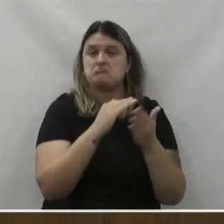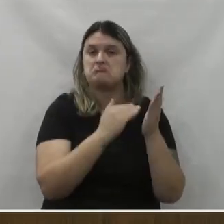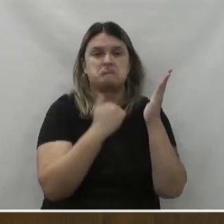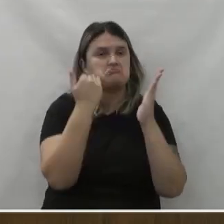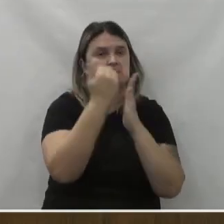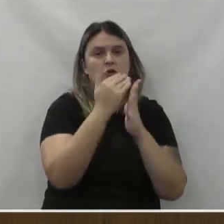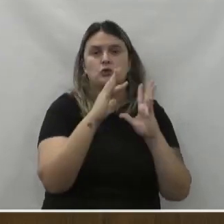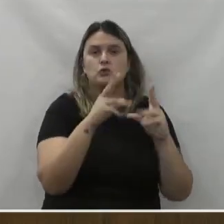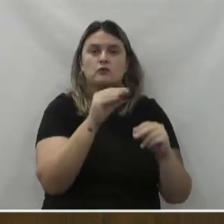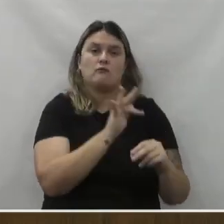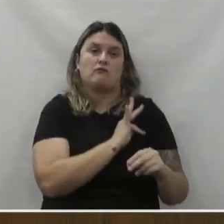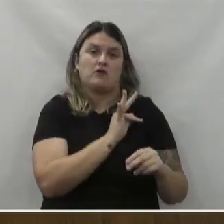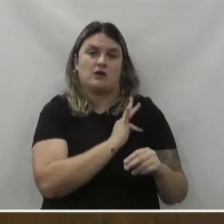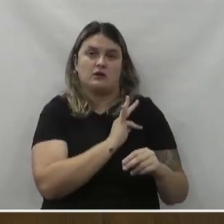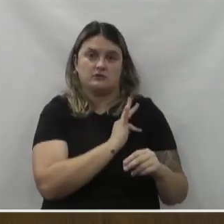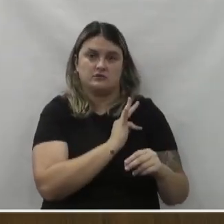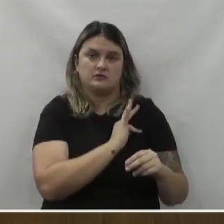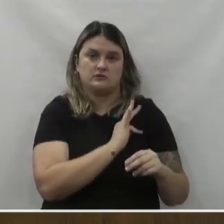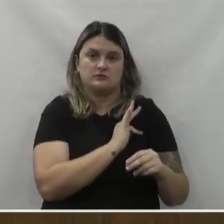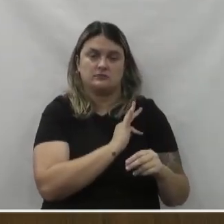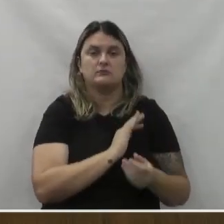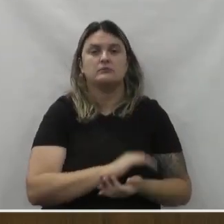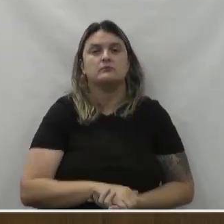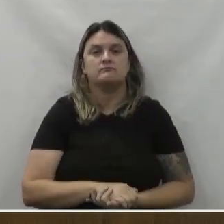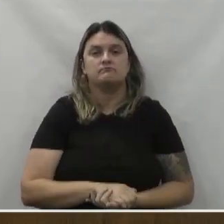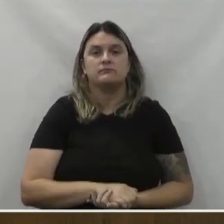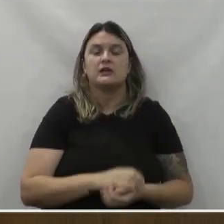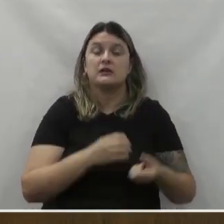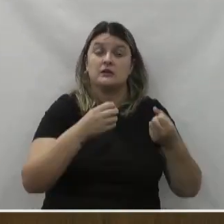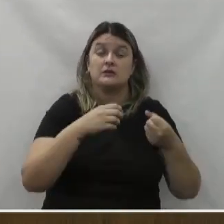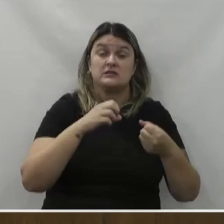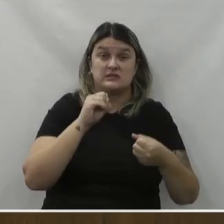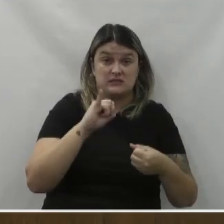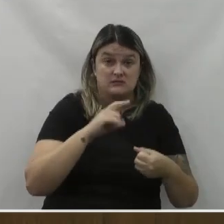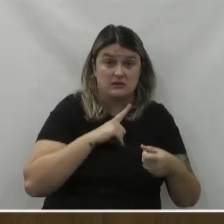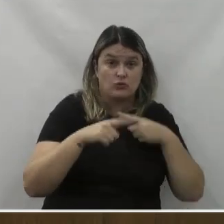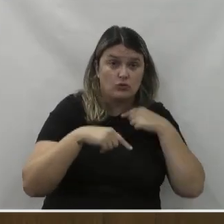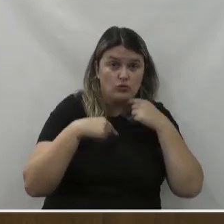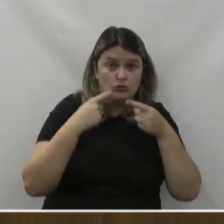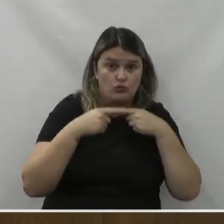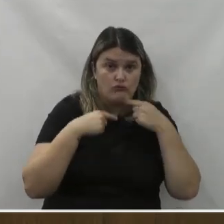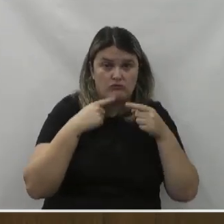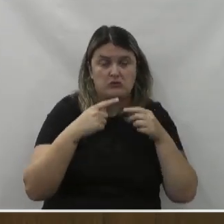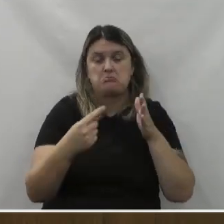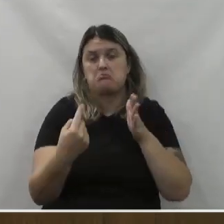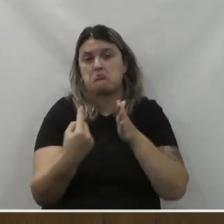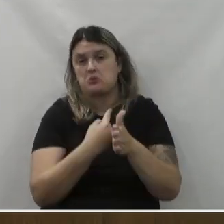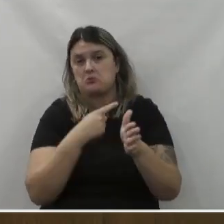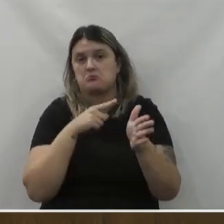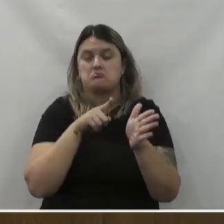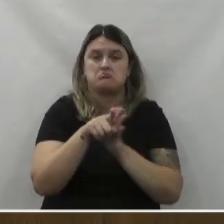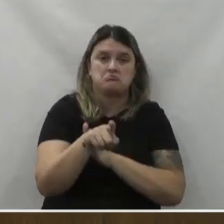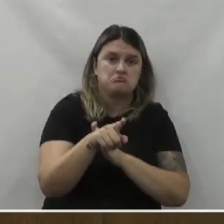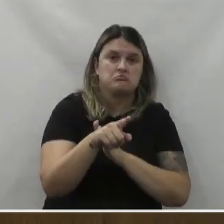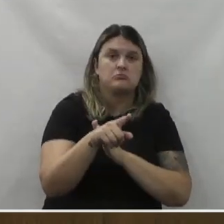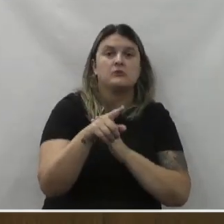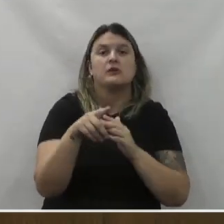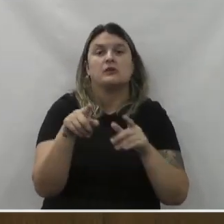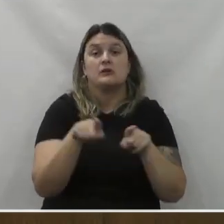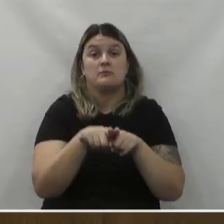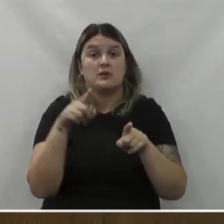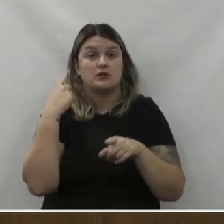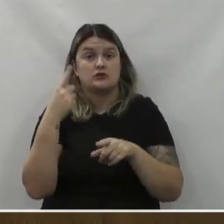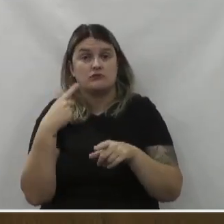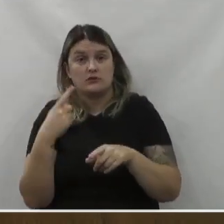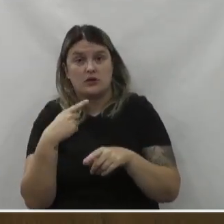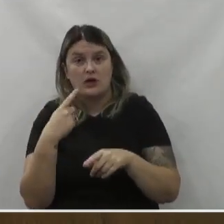aí todas essas fases, né, de esclarecimento de dúvidas, perguntas e também a parte jurídica, que é